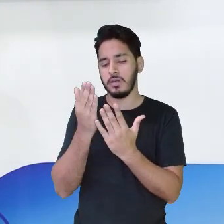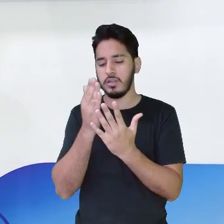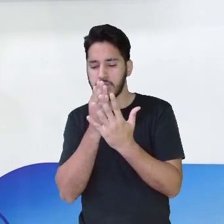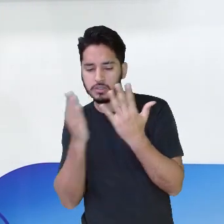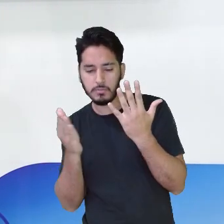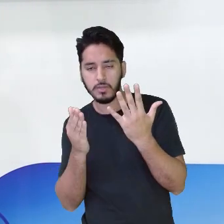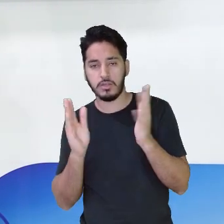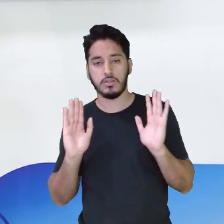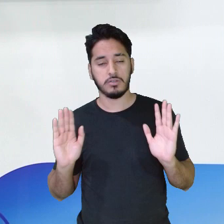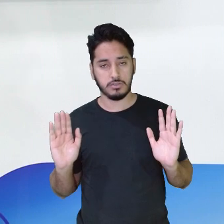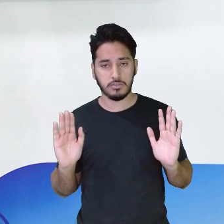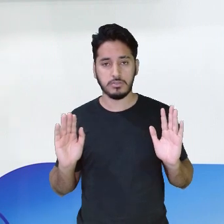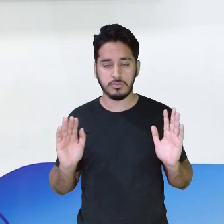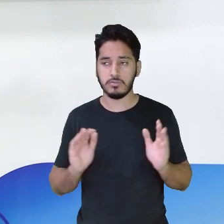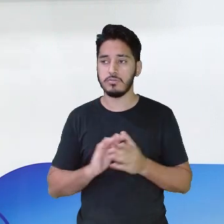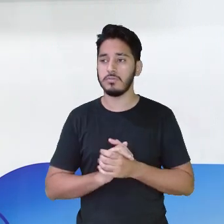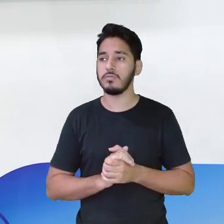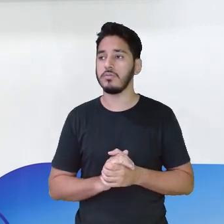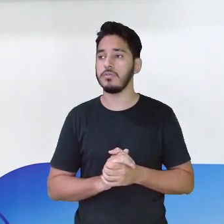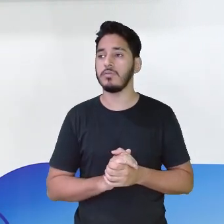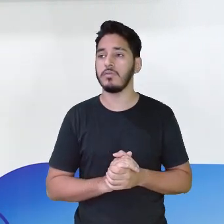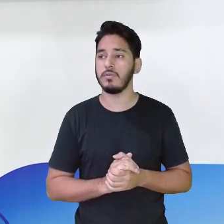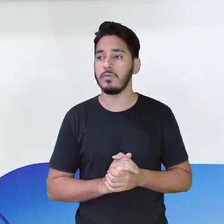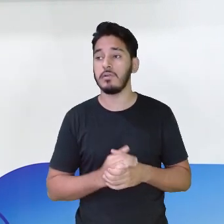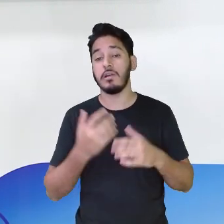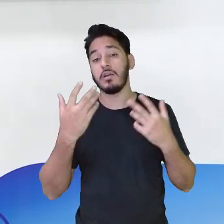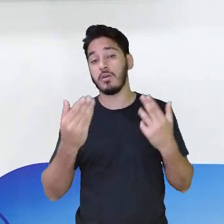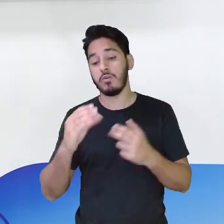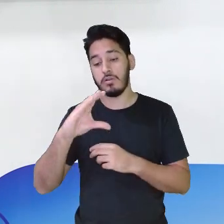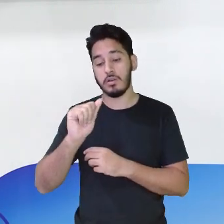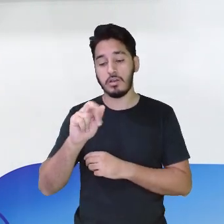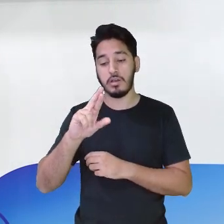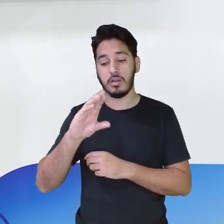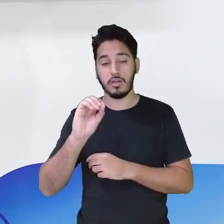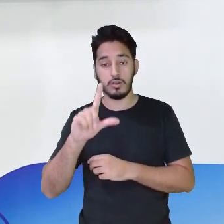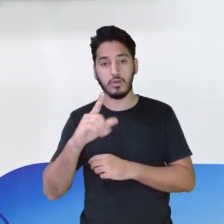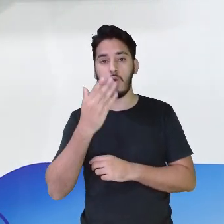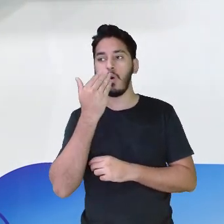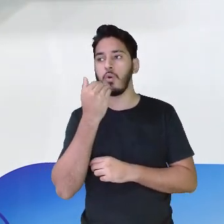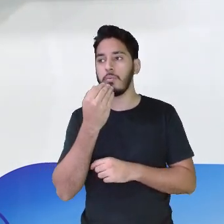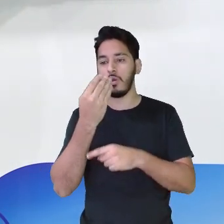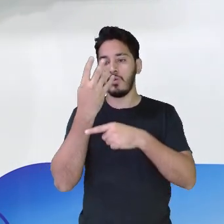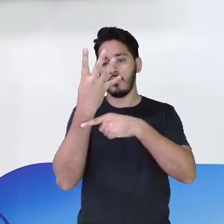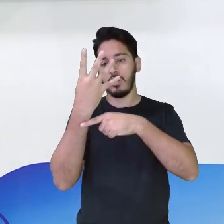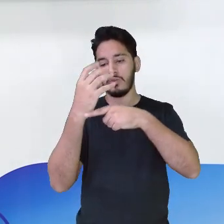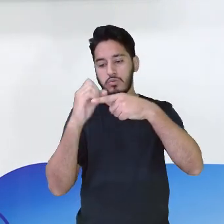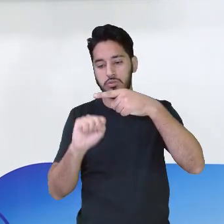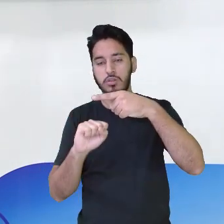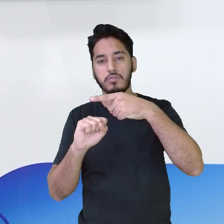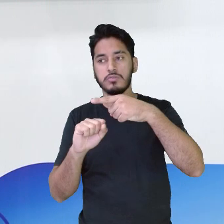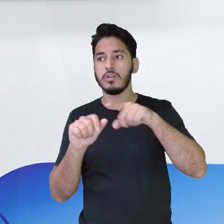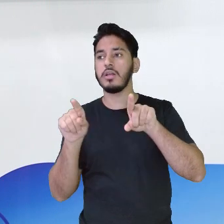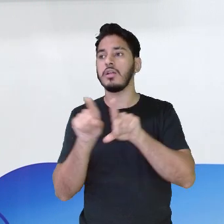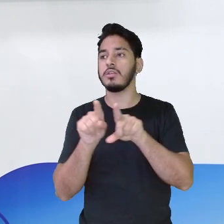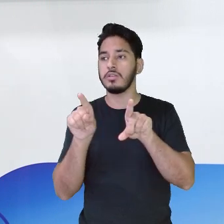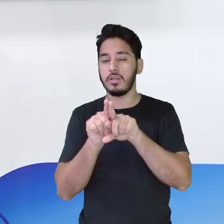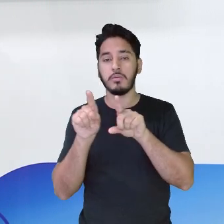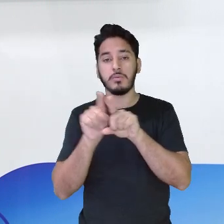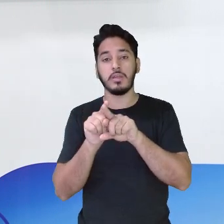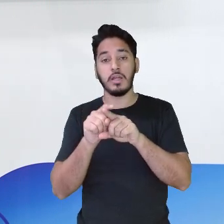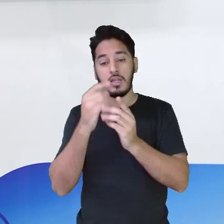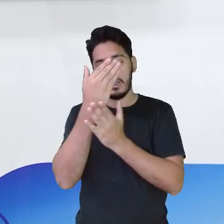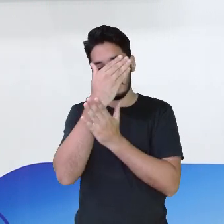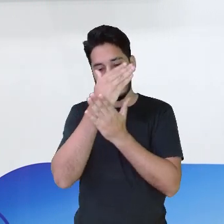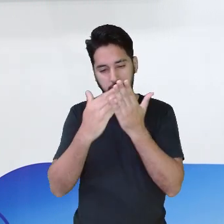forma que foi conveniente. É como Carol, que comeu 4/8, ela também dividiu